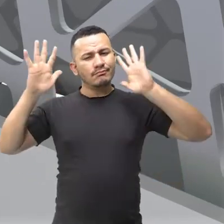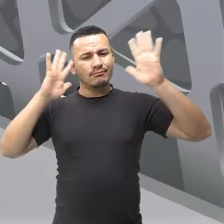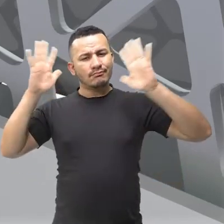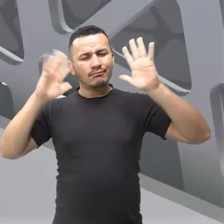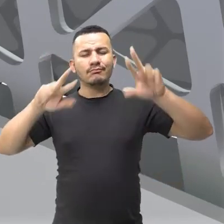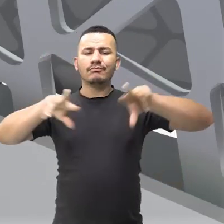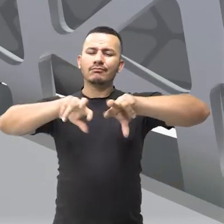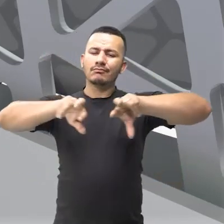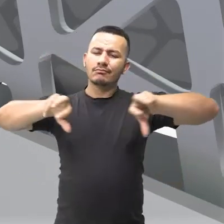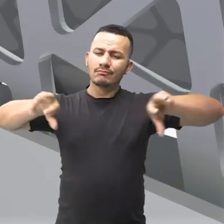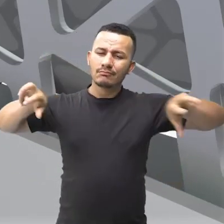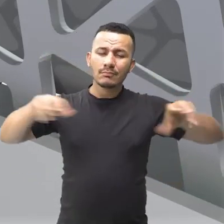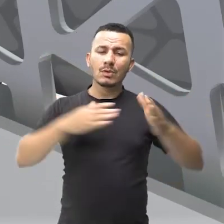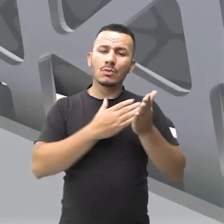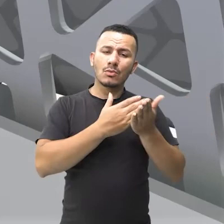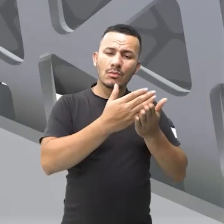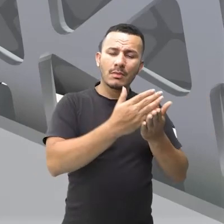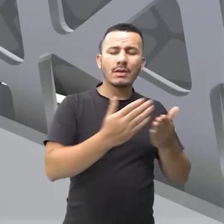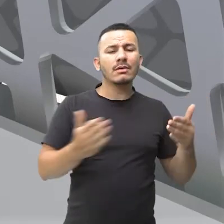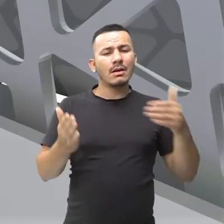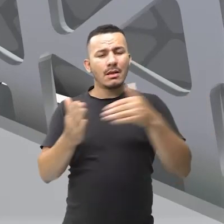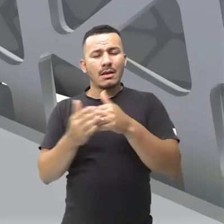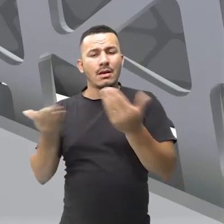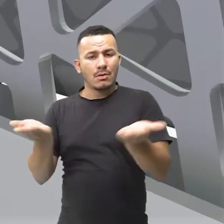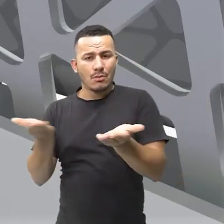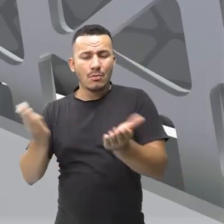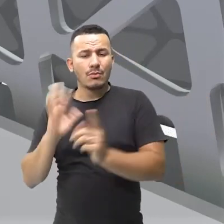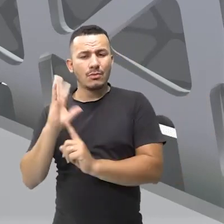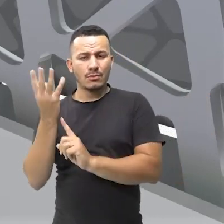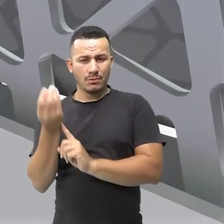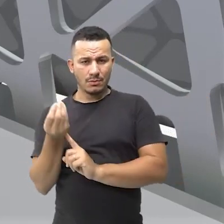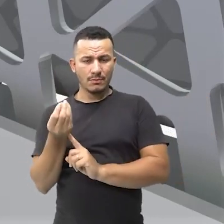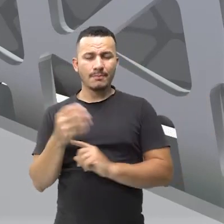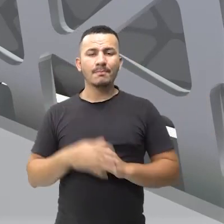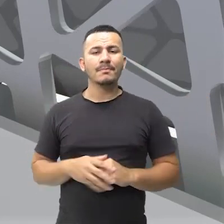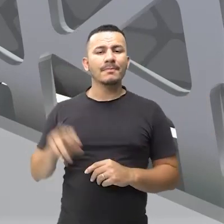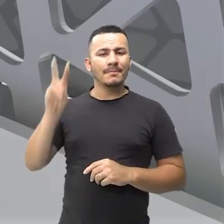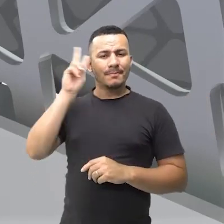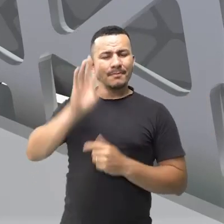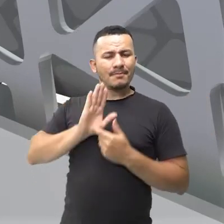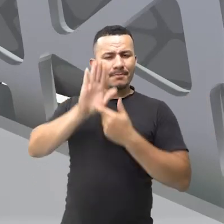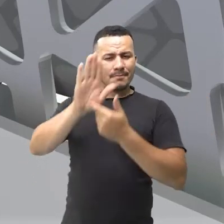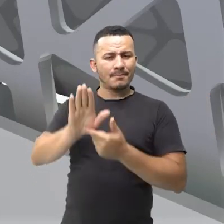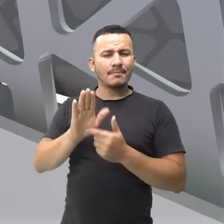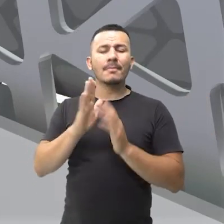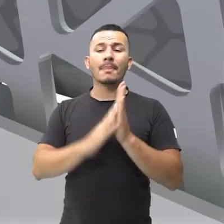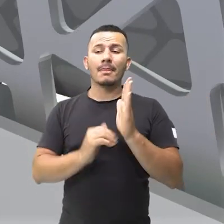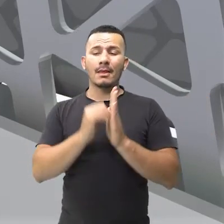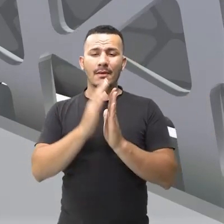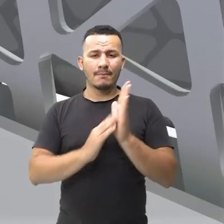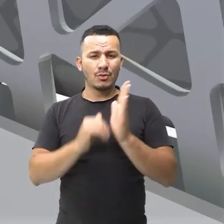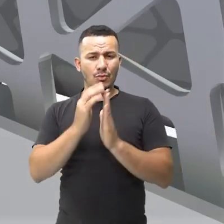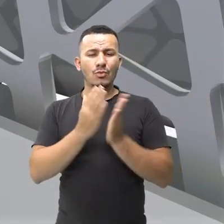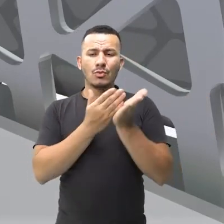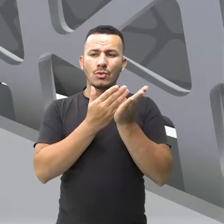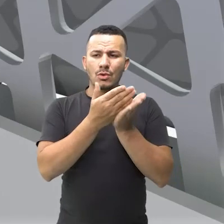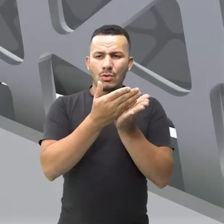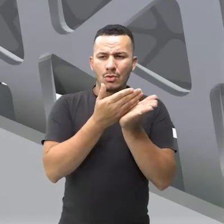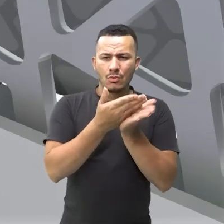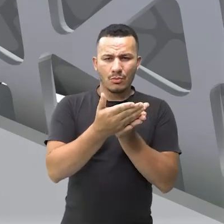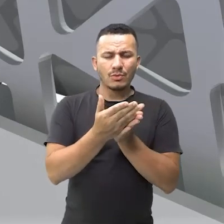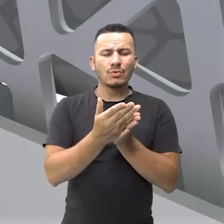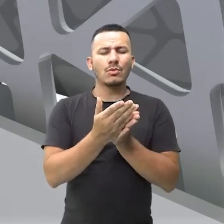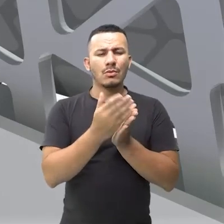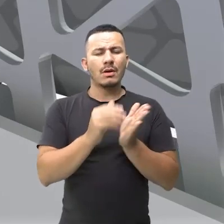da arte, desde o primórdio até a atualidade. Aí vocês viram a pintura, né, que iniciou ali a